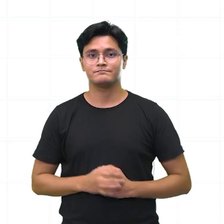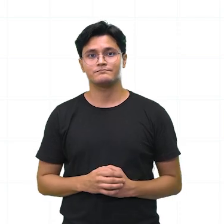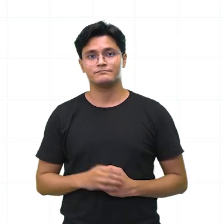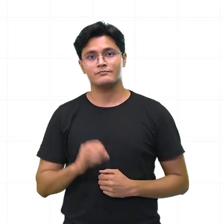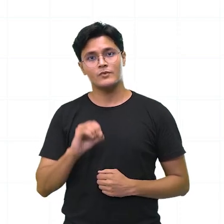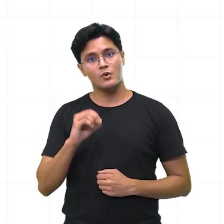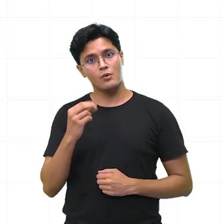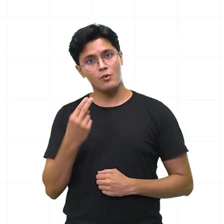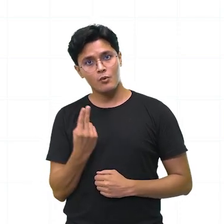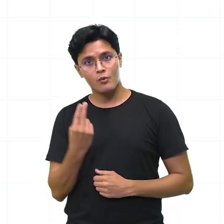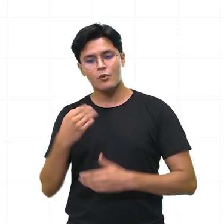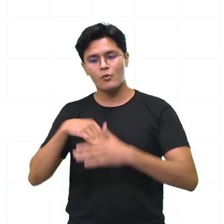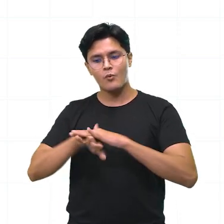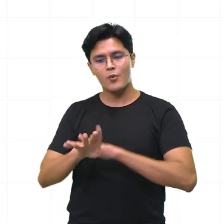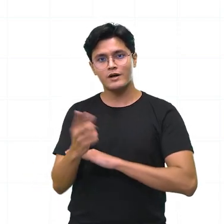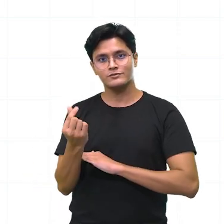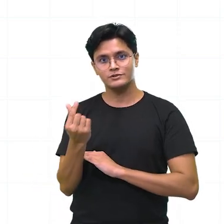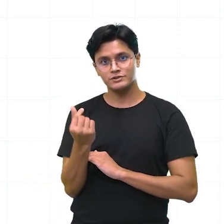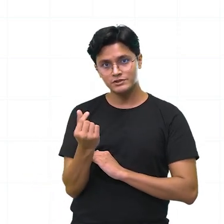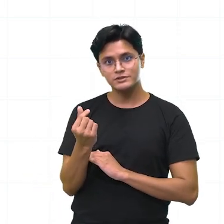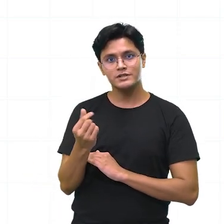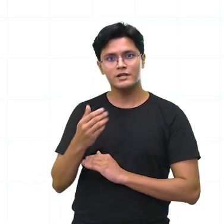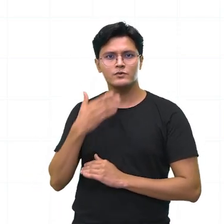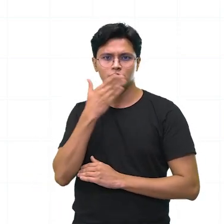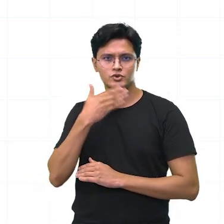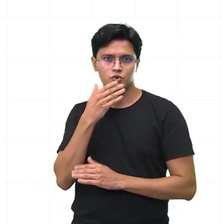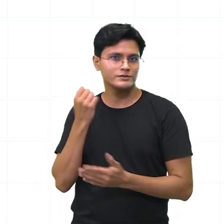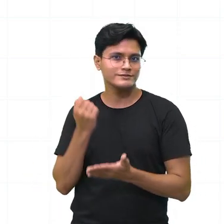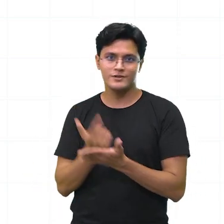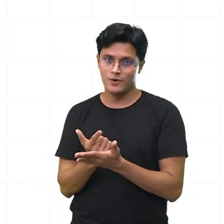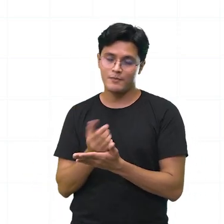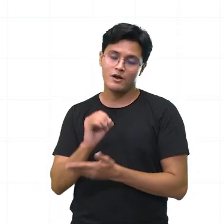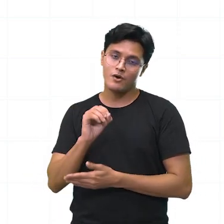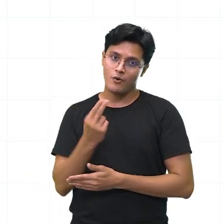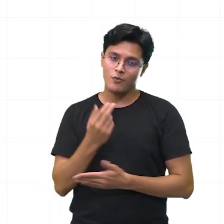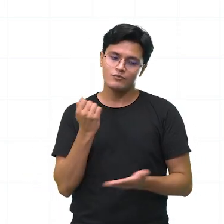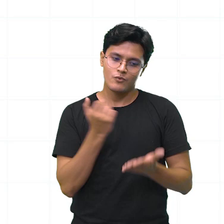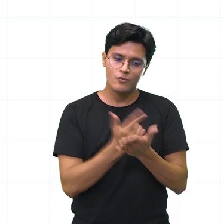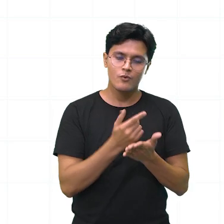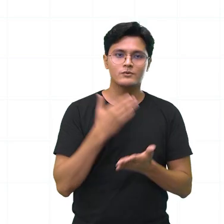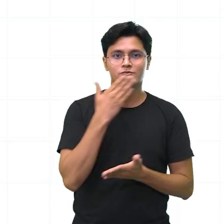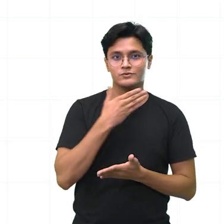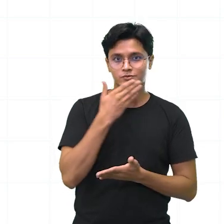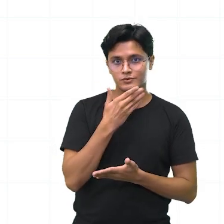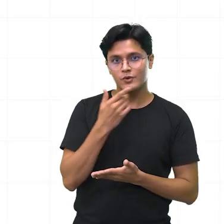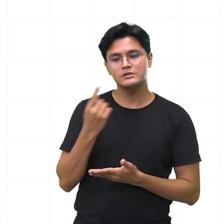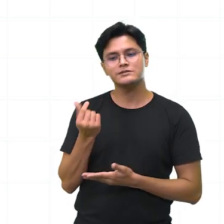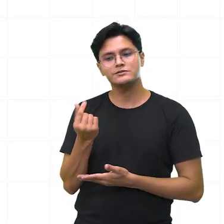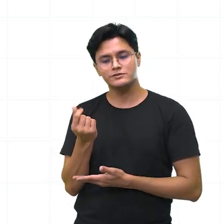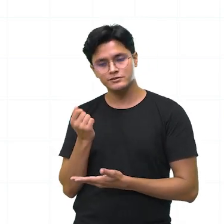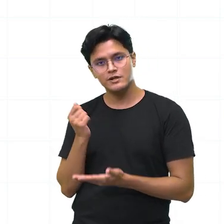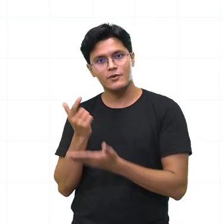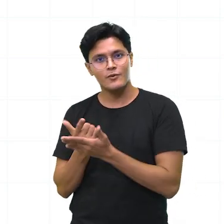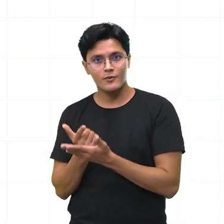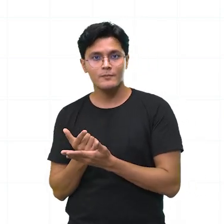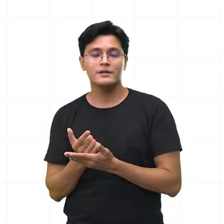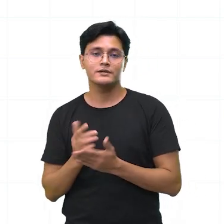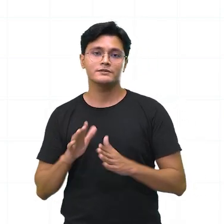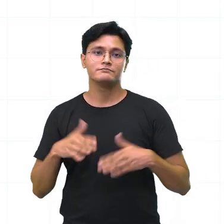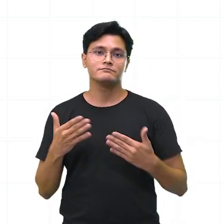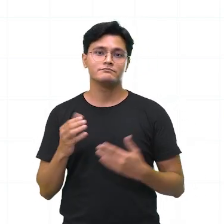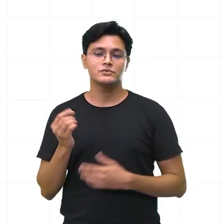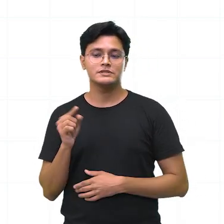guardo o dinheiro e não compro doce, ou compro doce e gasto dinheiro. Ou isto ou